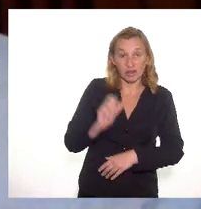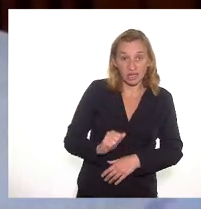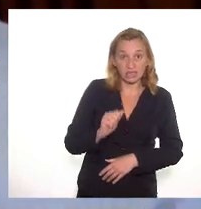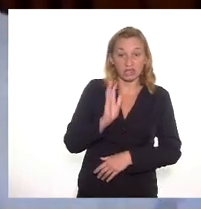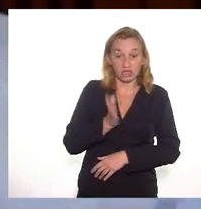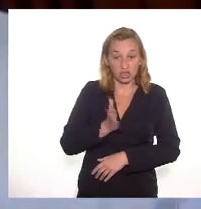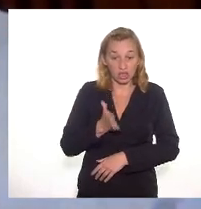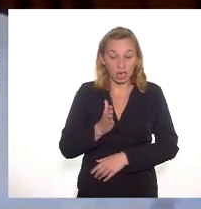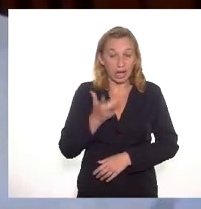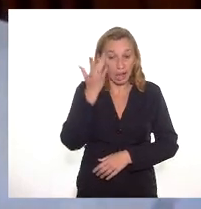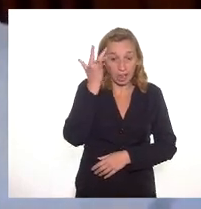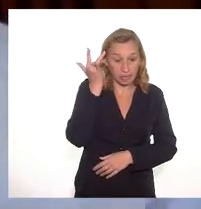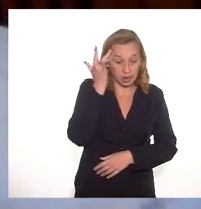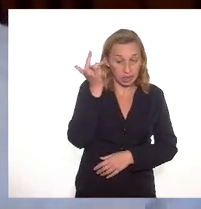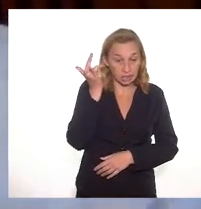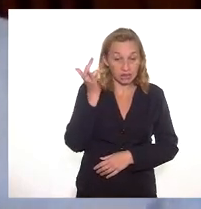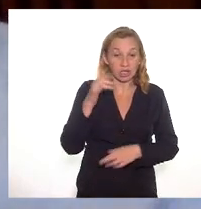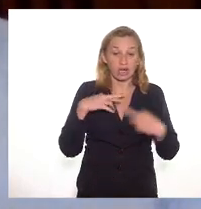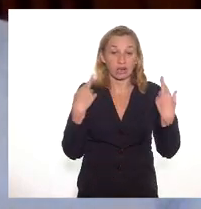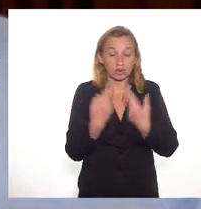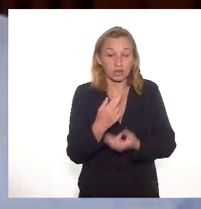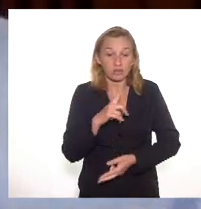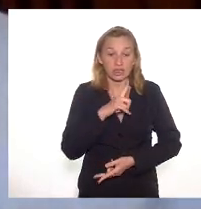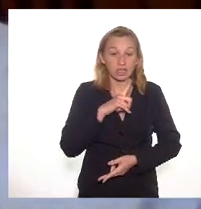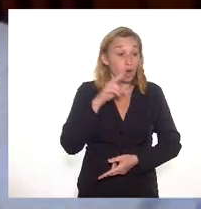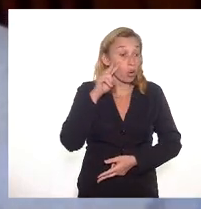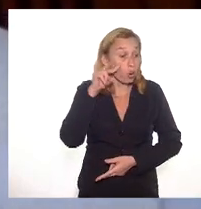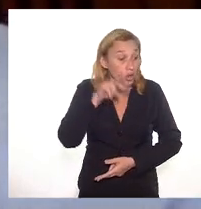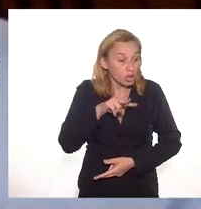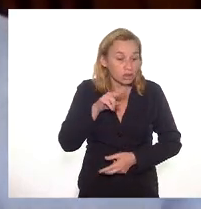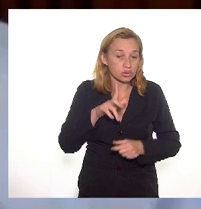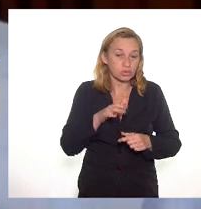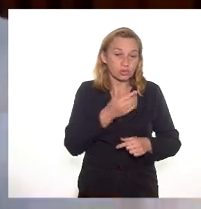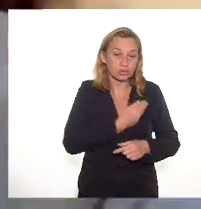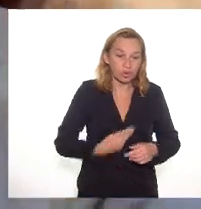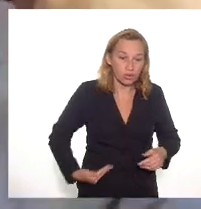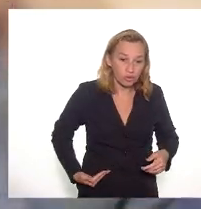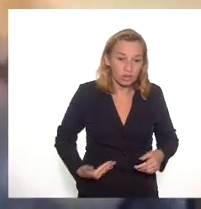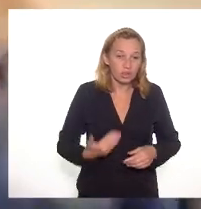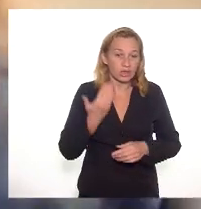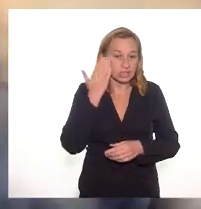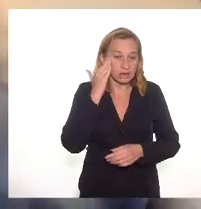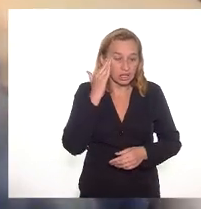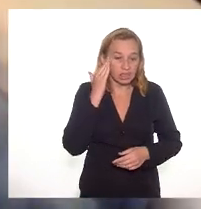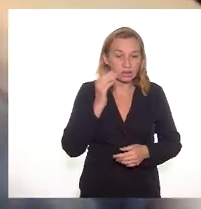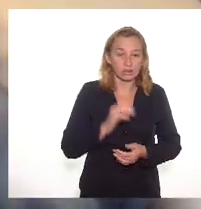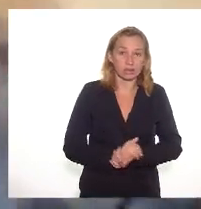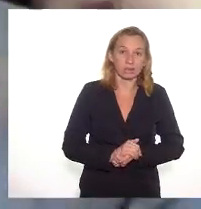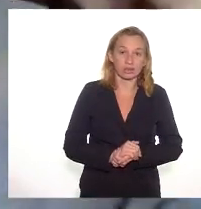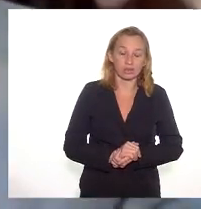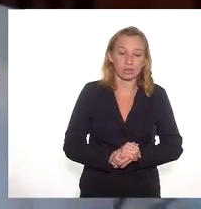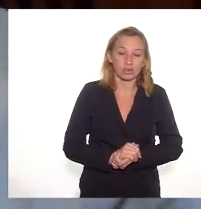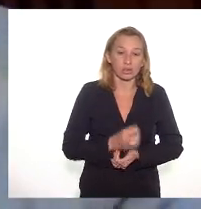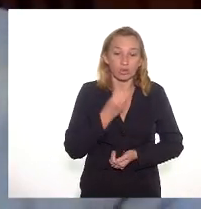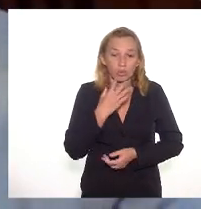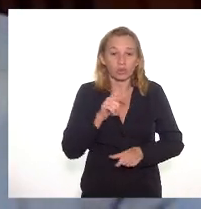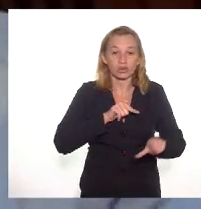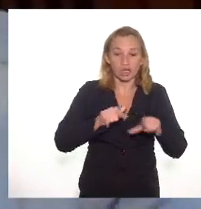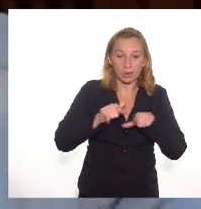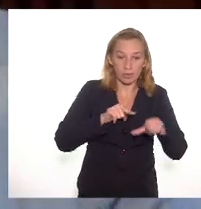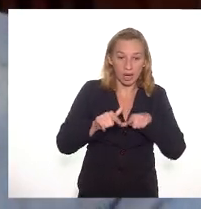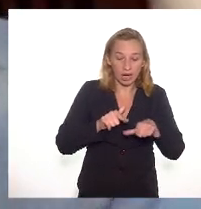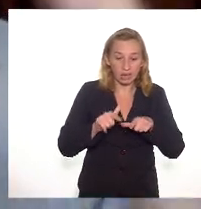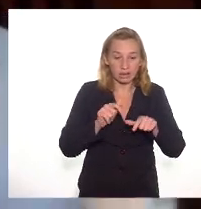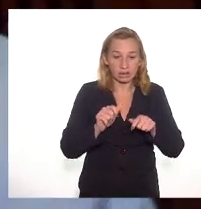inclusive, amanhã vai participar da reunião, olhando isso, o governo entende isso como um bom trabalho da